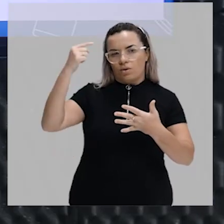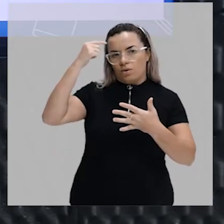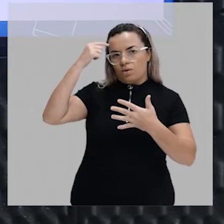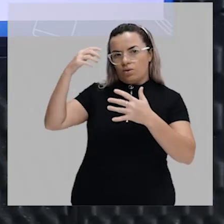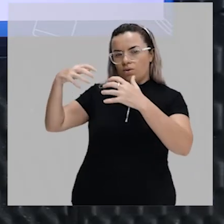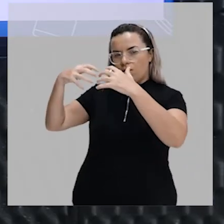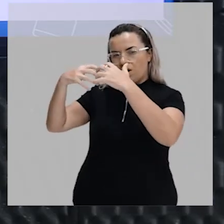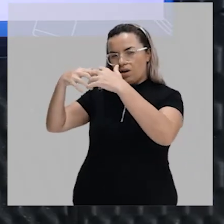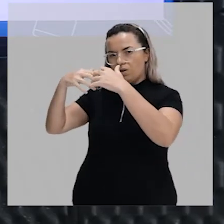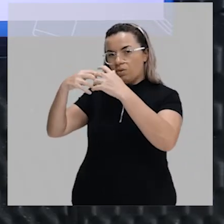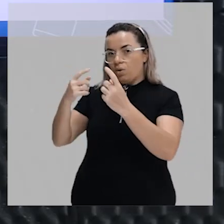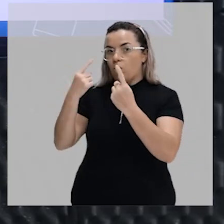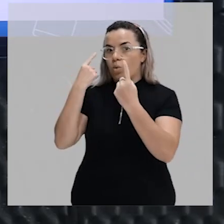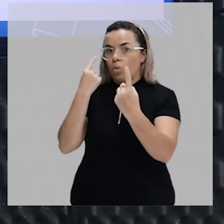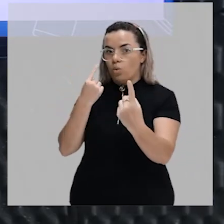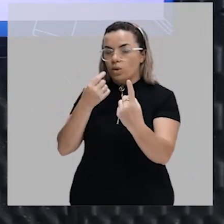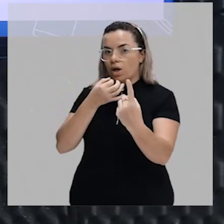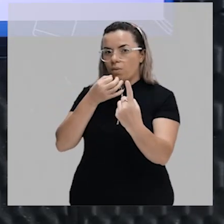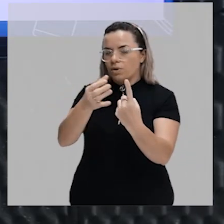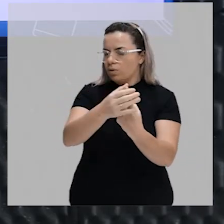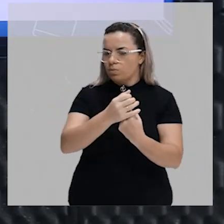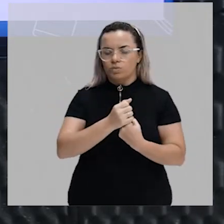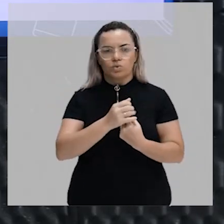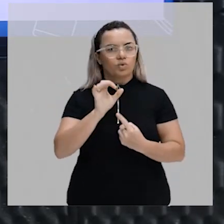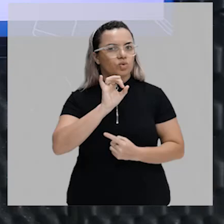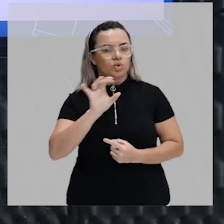É isso que o simbolismo traz para nós?